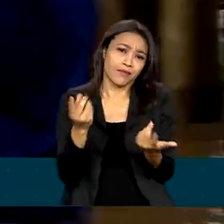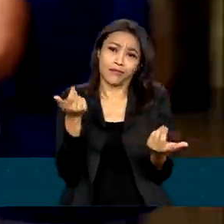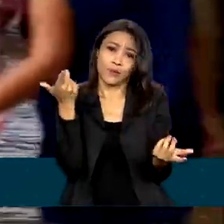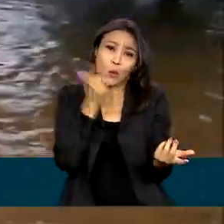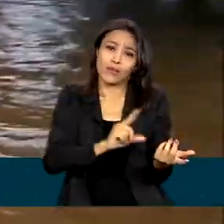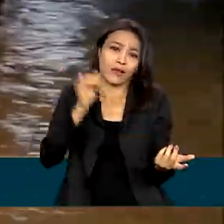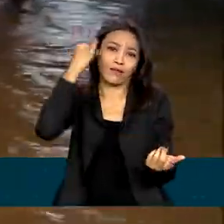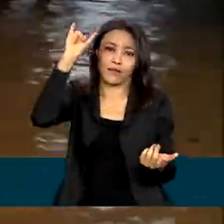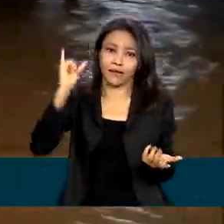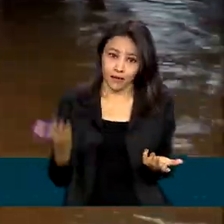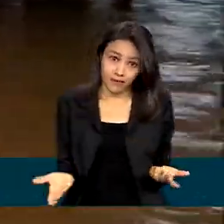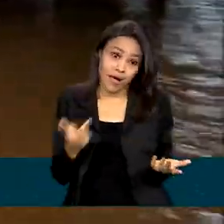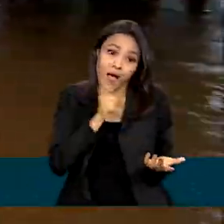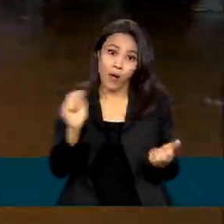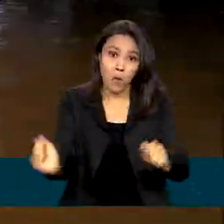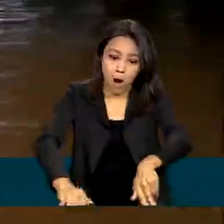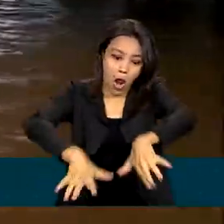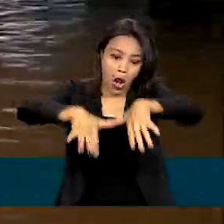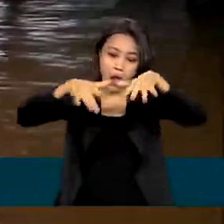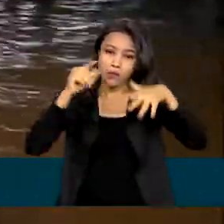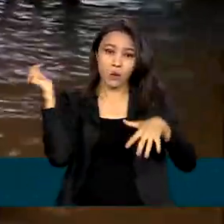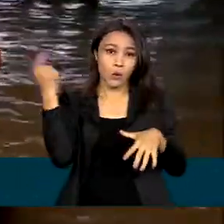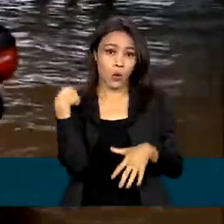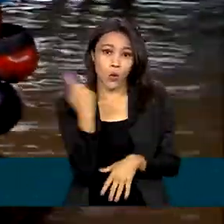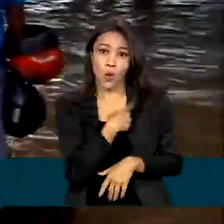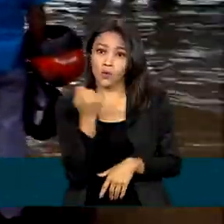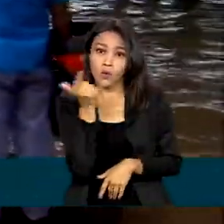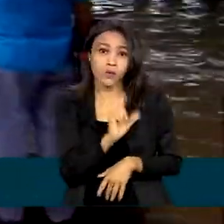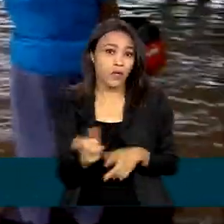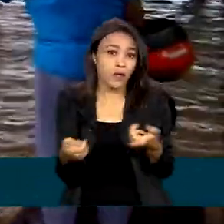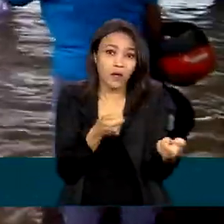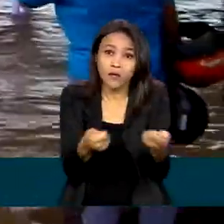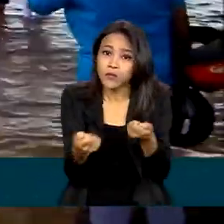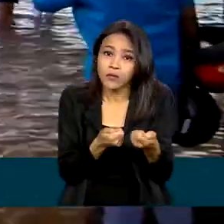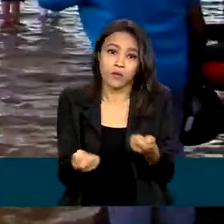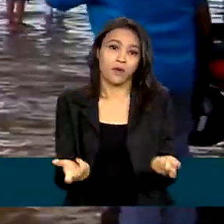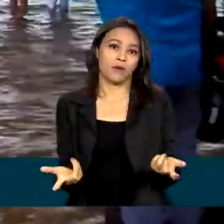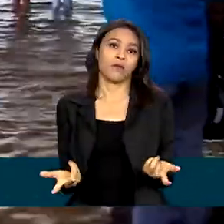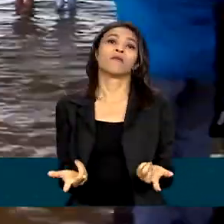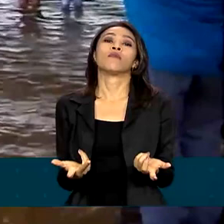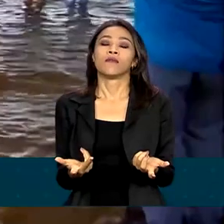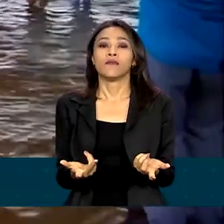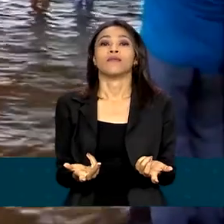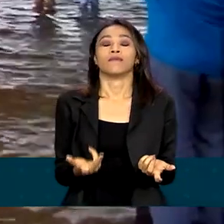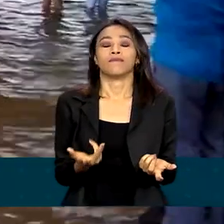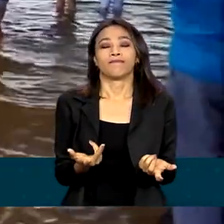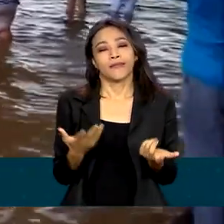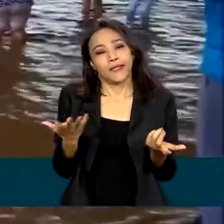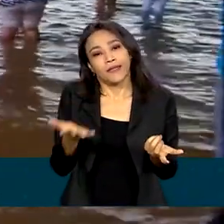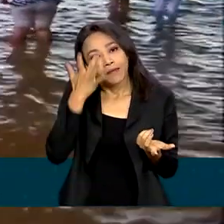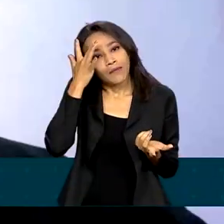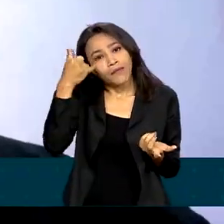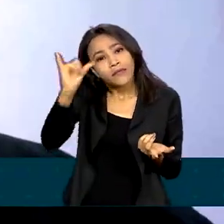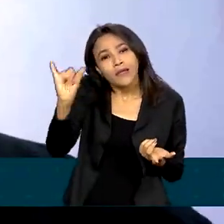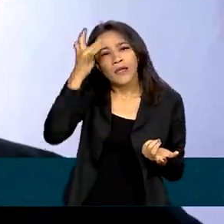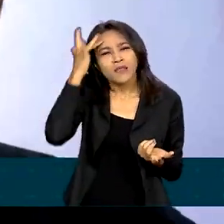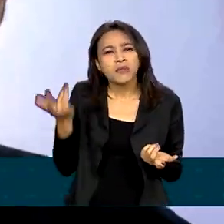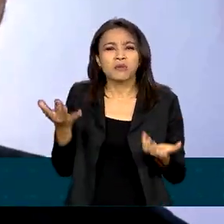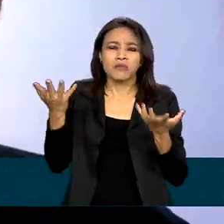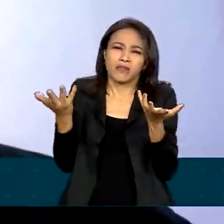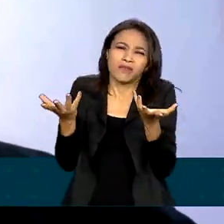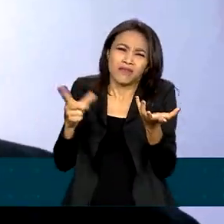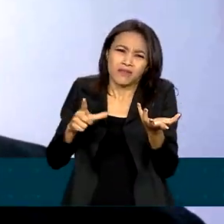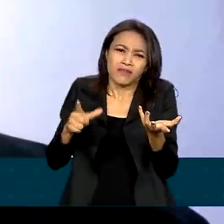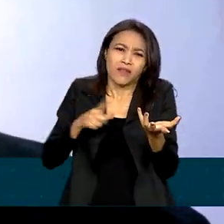né a inundação a gente não tem como controlar né mas tem como evitar pessoas Bens